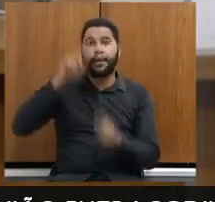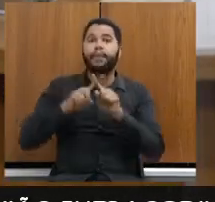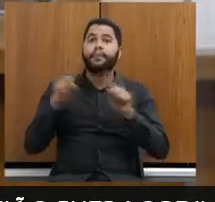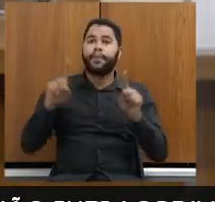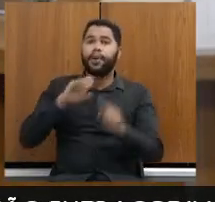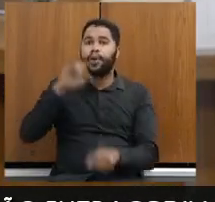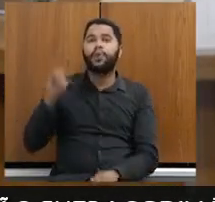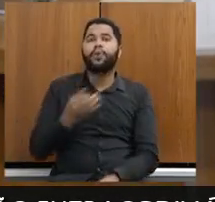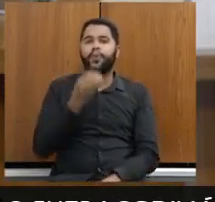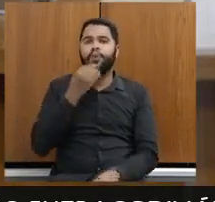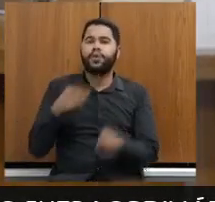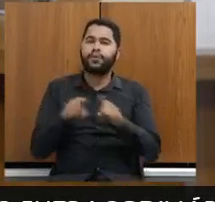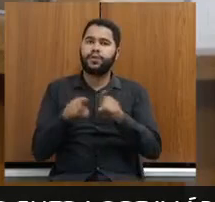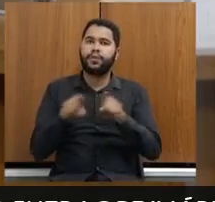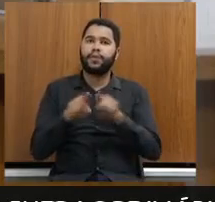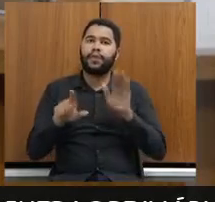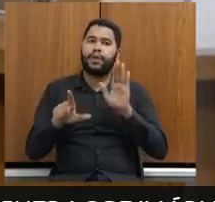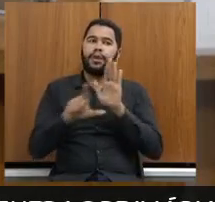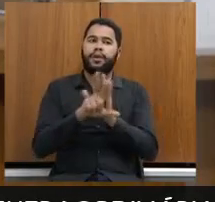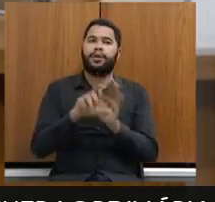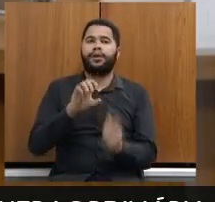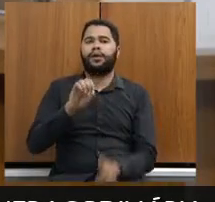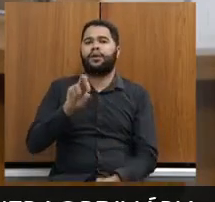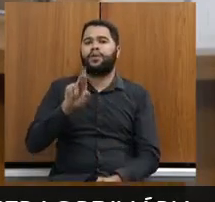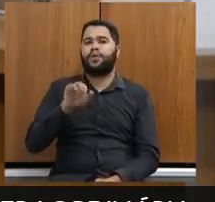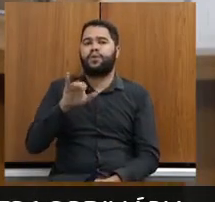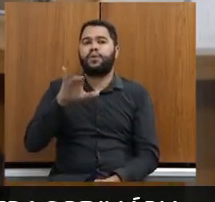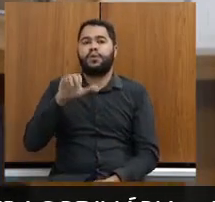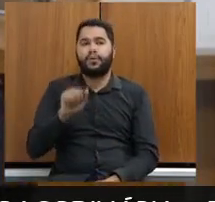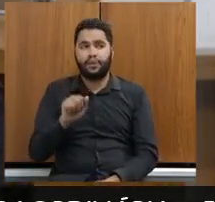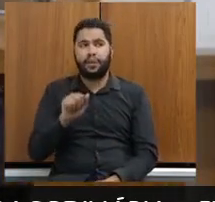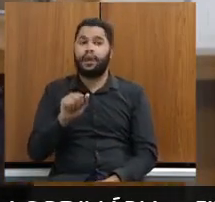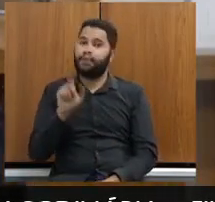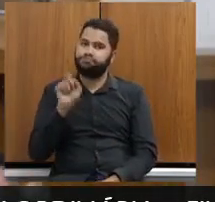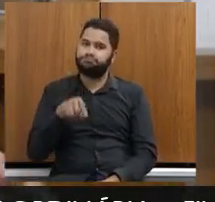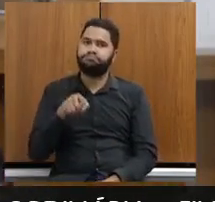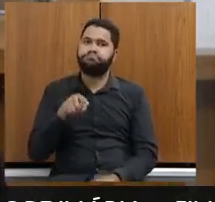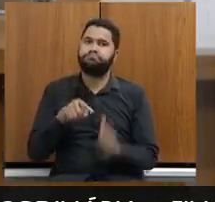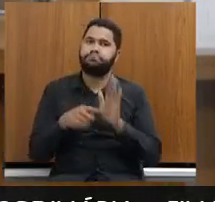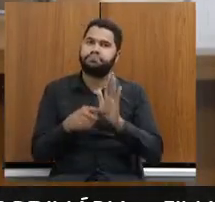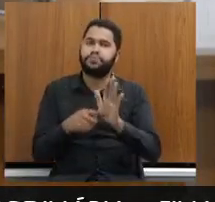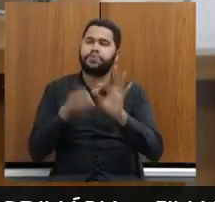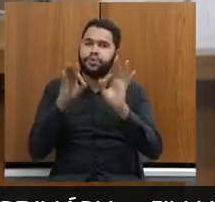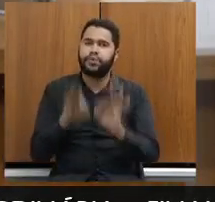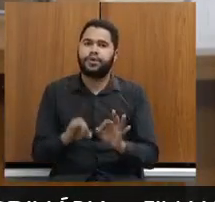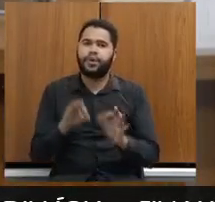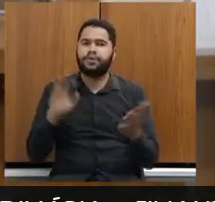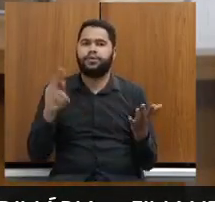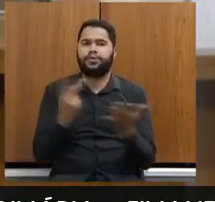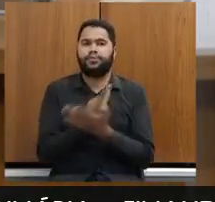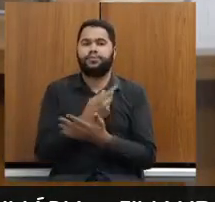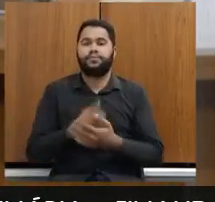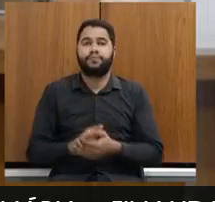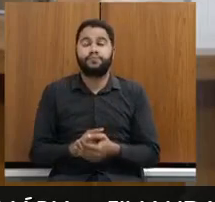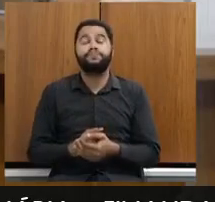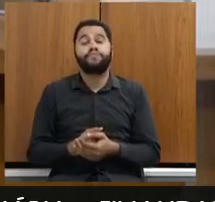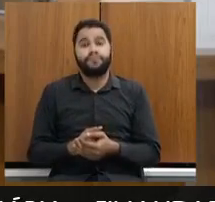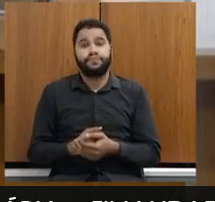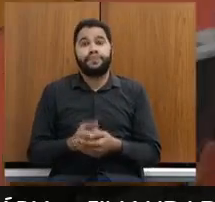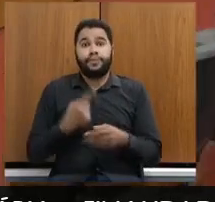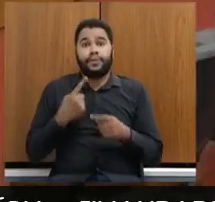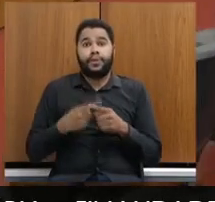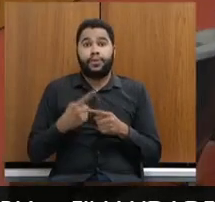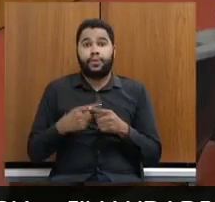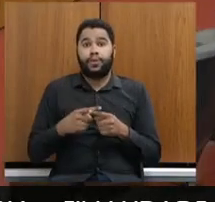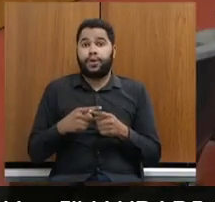vai ter essa oportunidade também para lançar lei orgânica eu acho aí na lei orgânica a gente define completamente a situação até porque